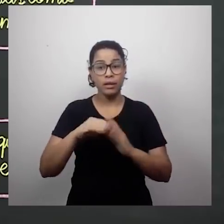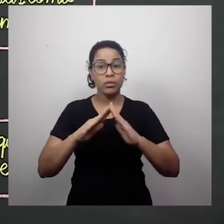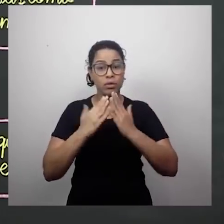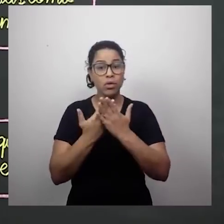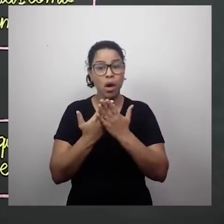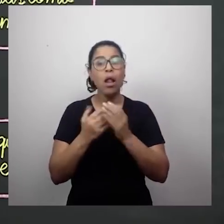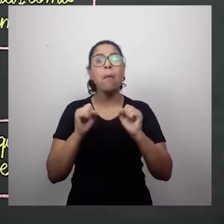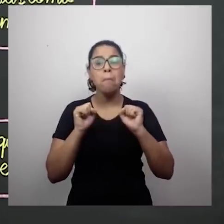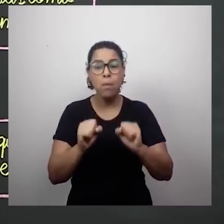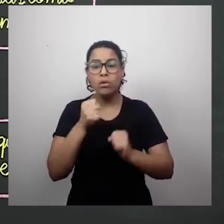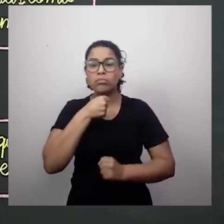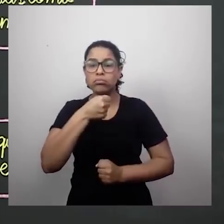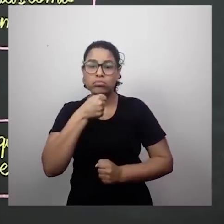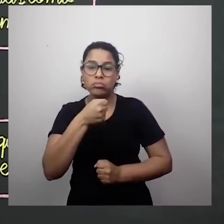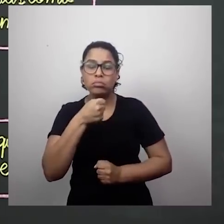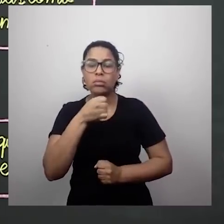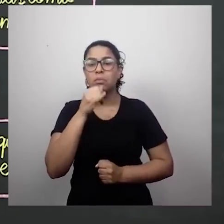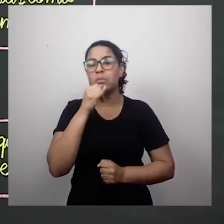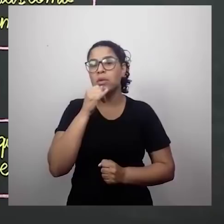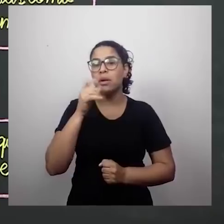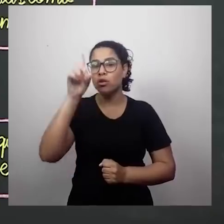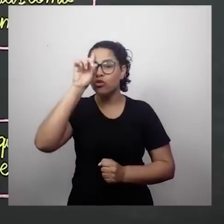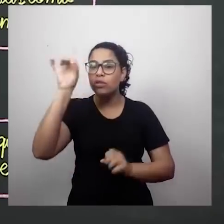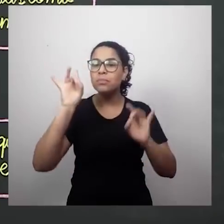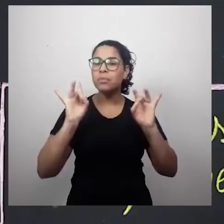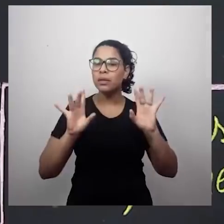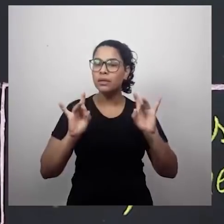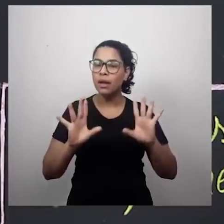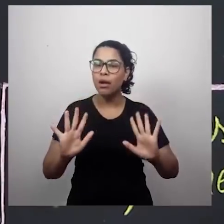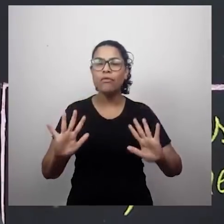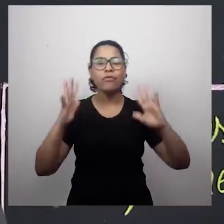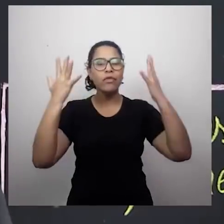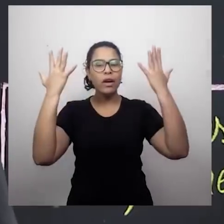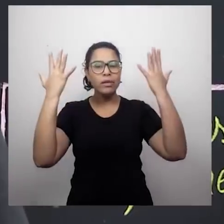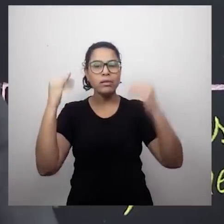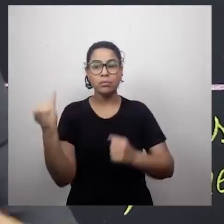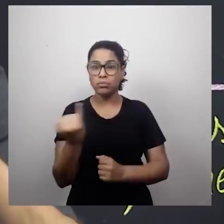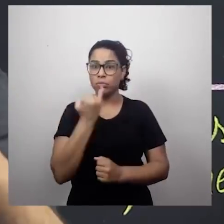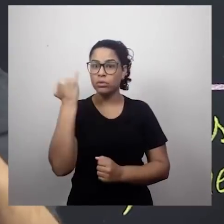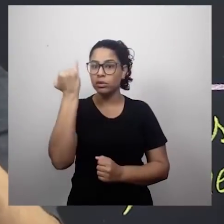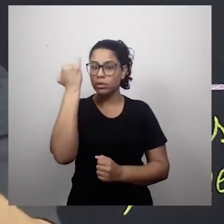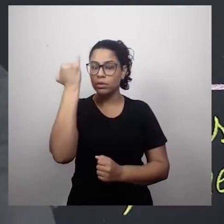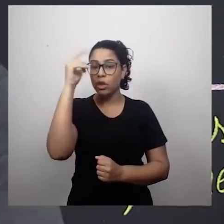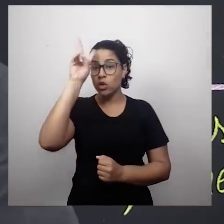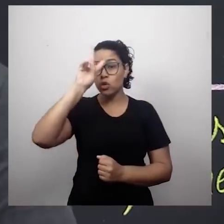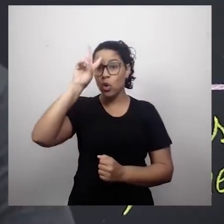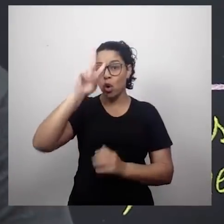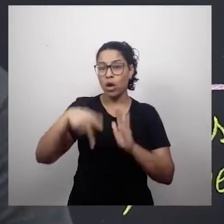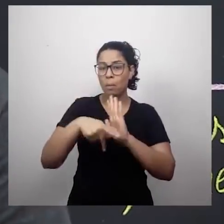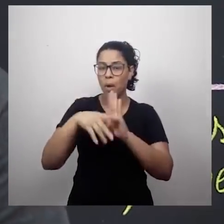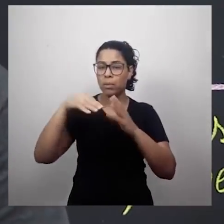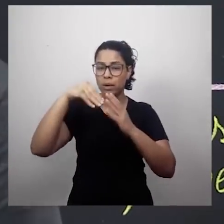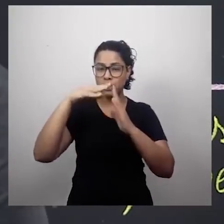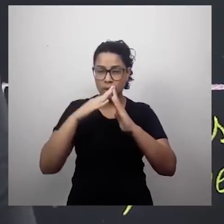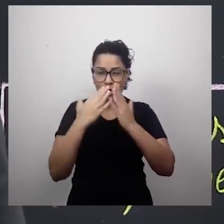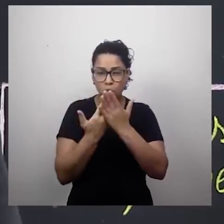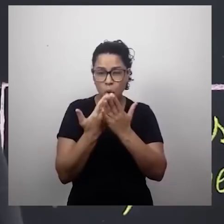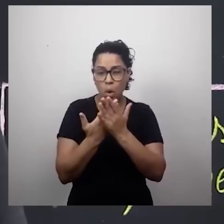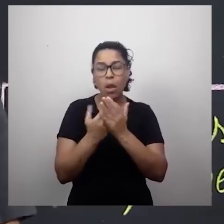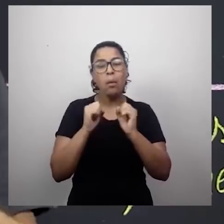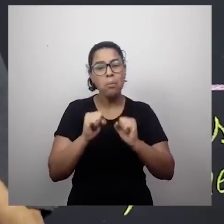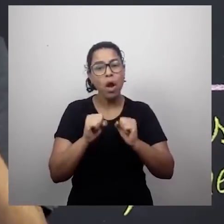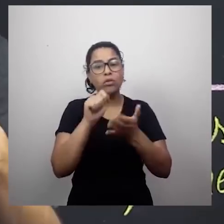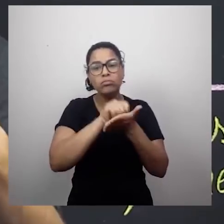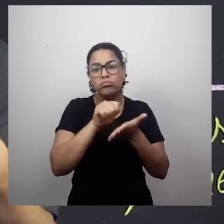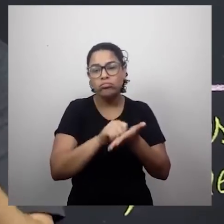uma reportagem também sobre, por exemplo, uma data comemorativa, um evento importante, a história da sua escola, por exemplo. Você pode